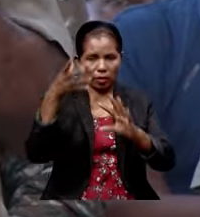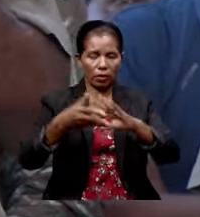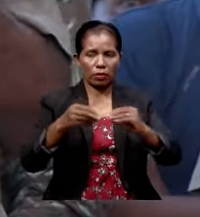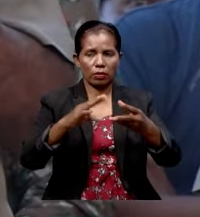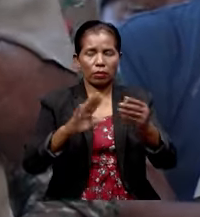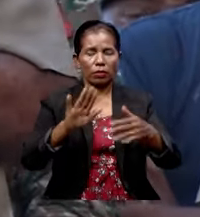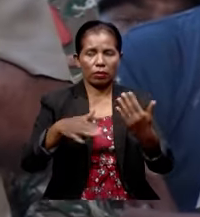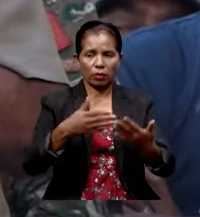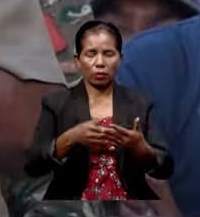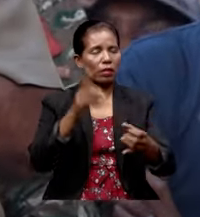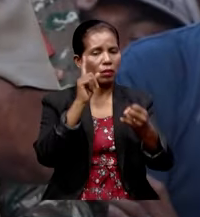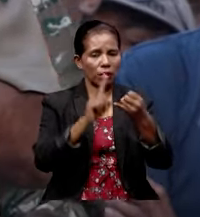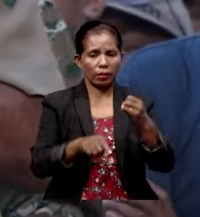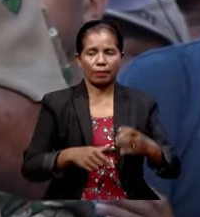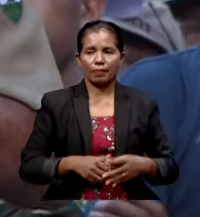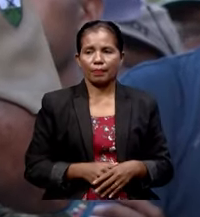Ikus liu.